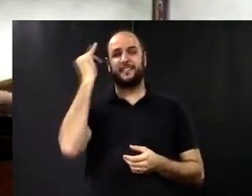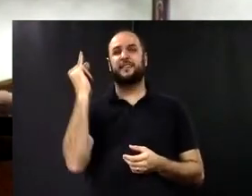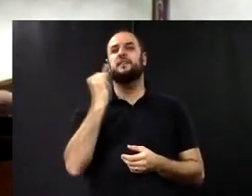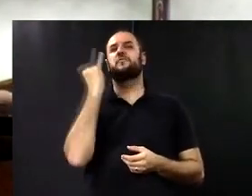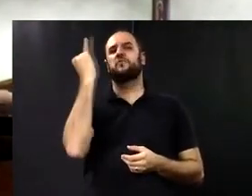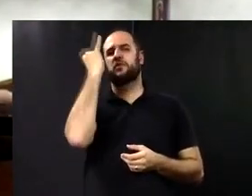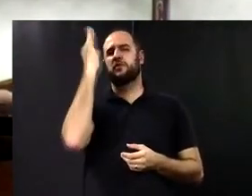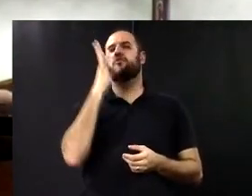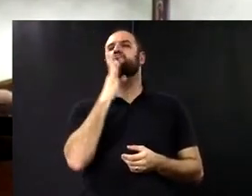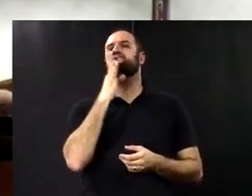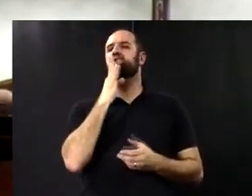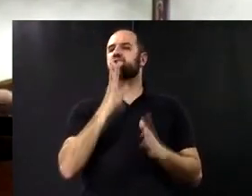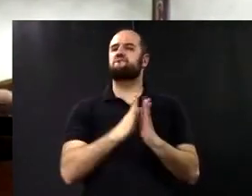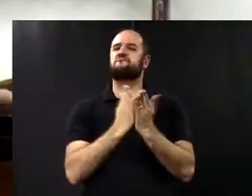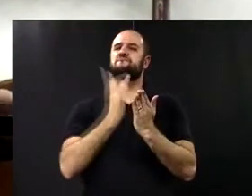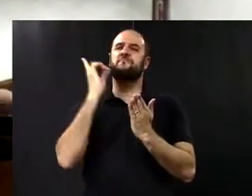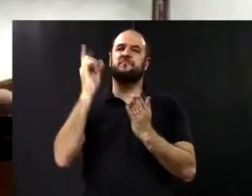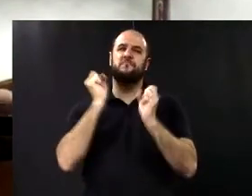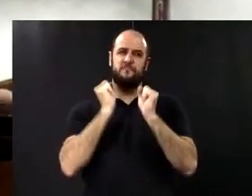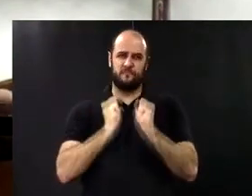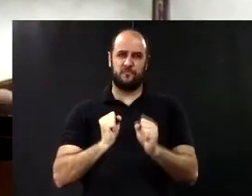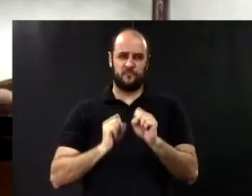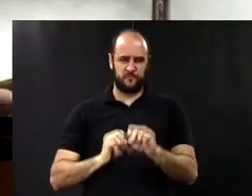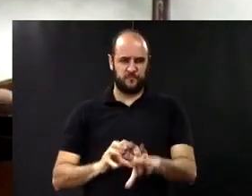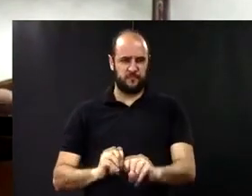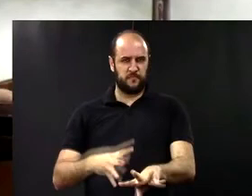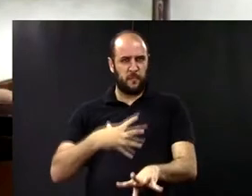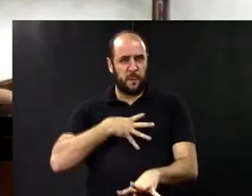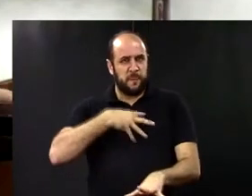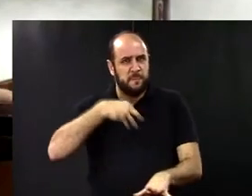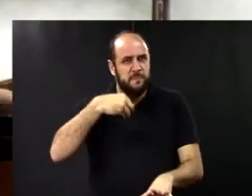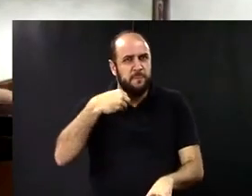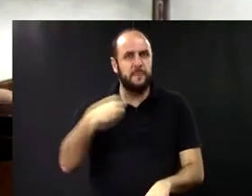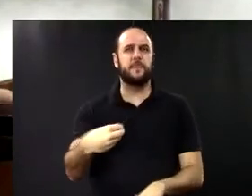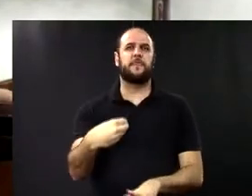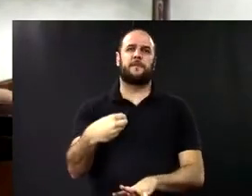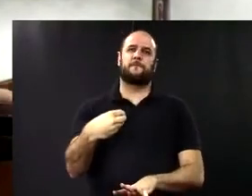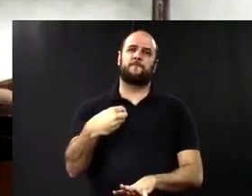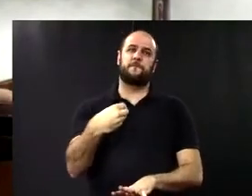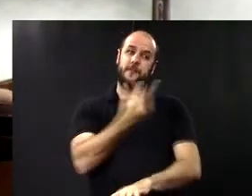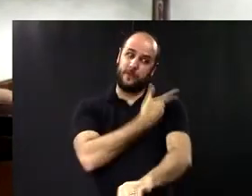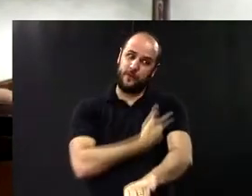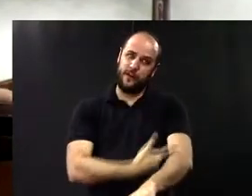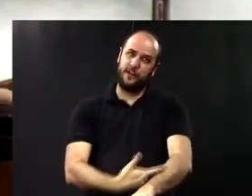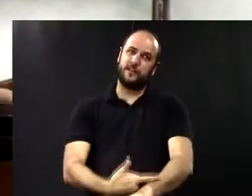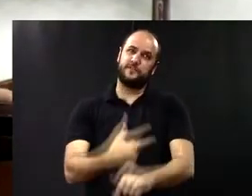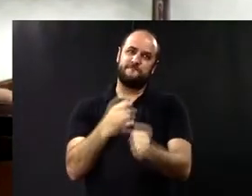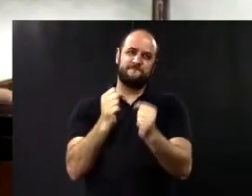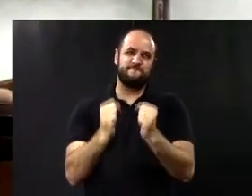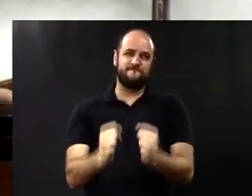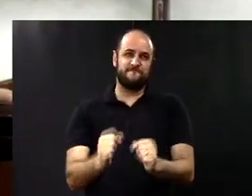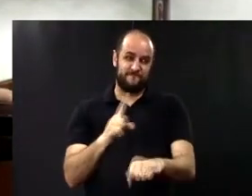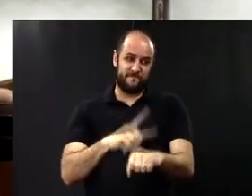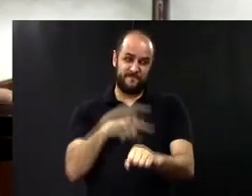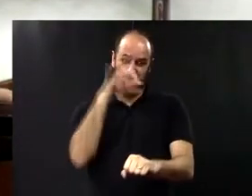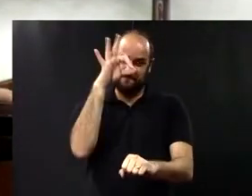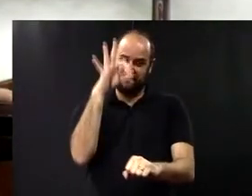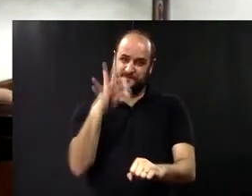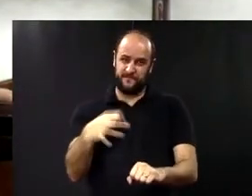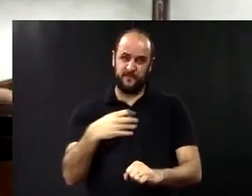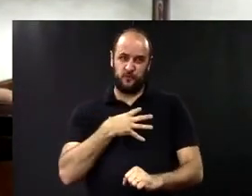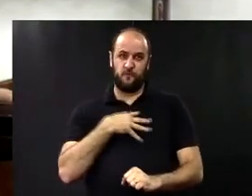de conhecer a palavra para poder conduzir o seu filho na educação dela. para que no momento oportuno que o seu